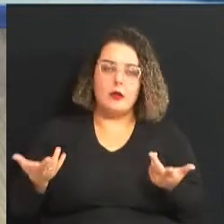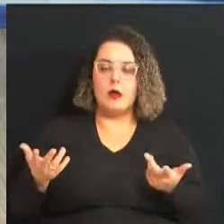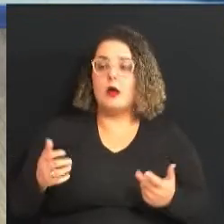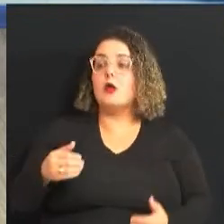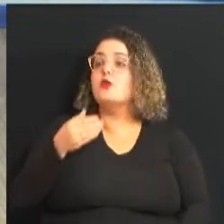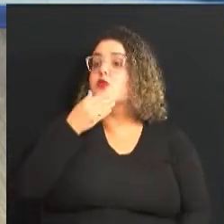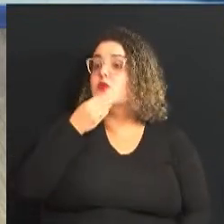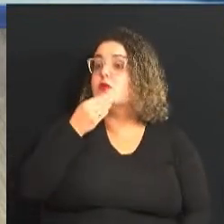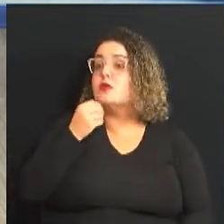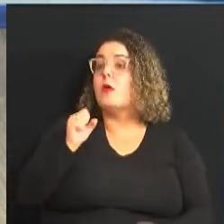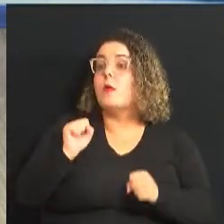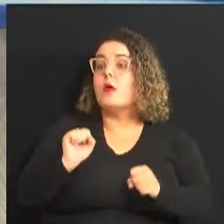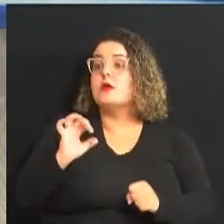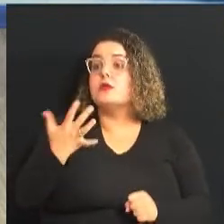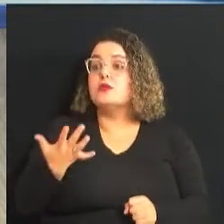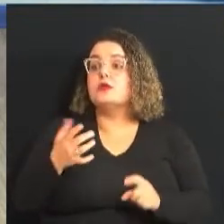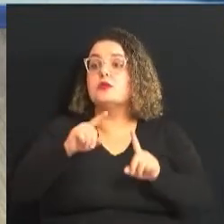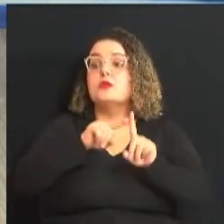curiosidade.